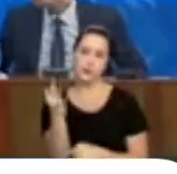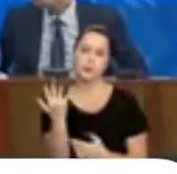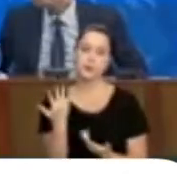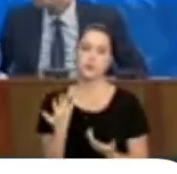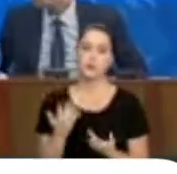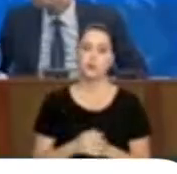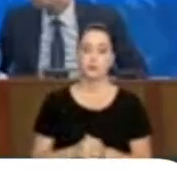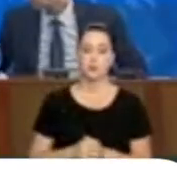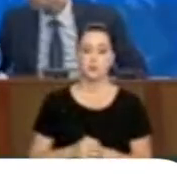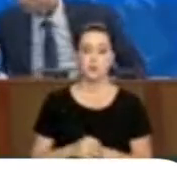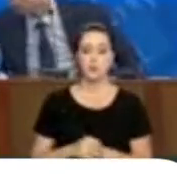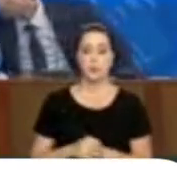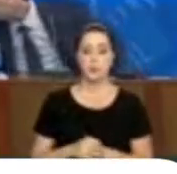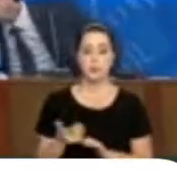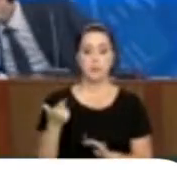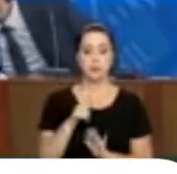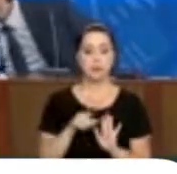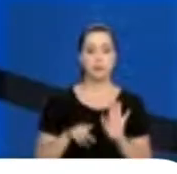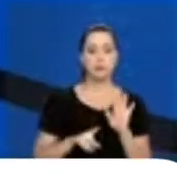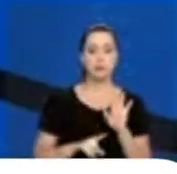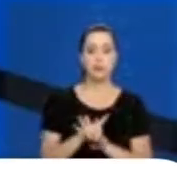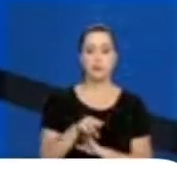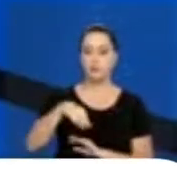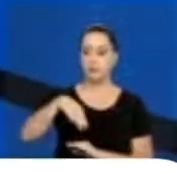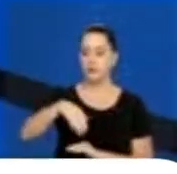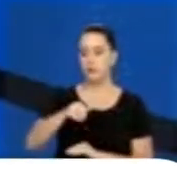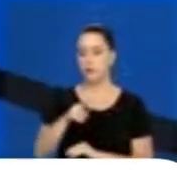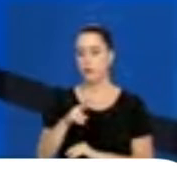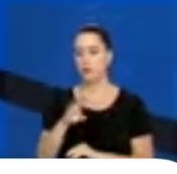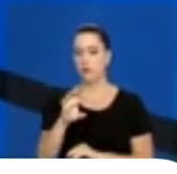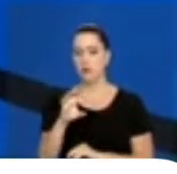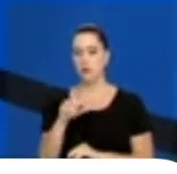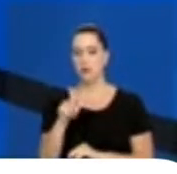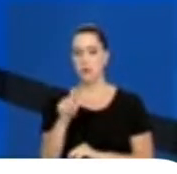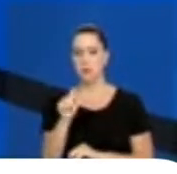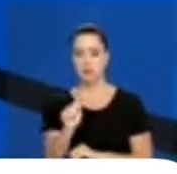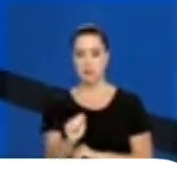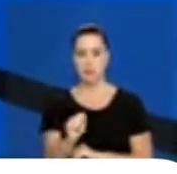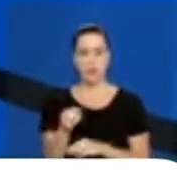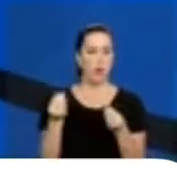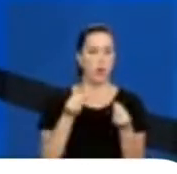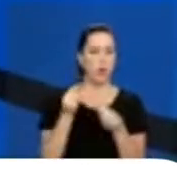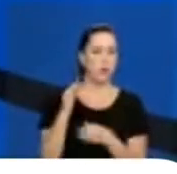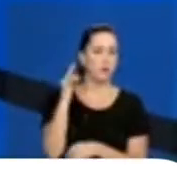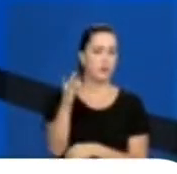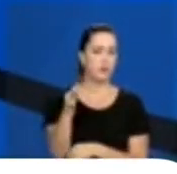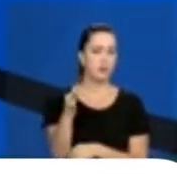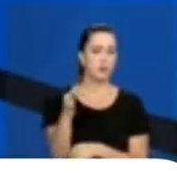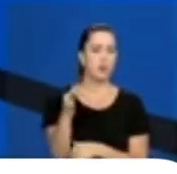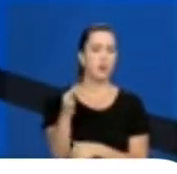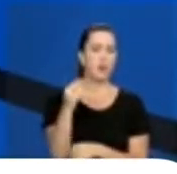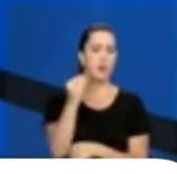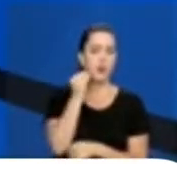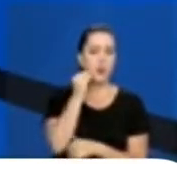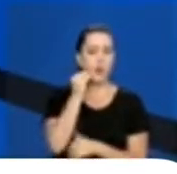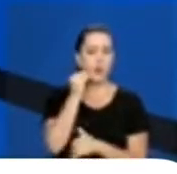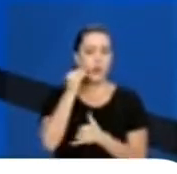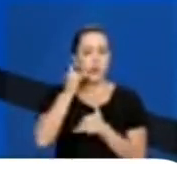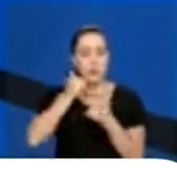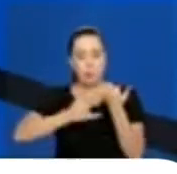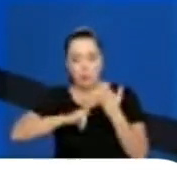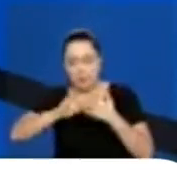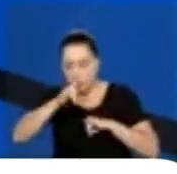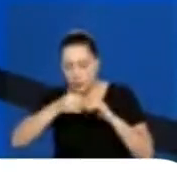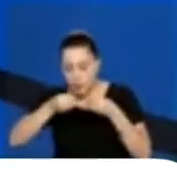Marcela Fernandes, Huffington Post, Brasil. Como será a nova forma de testagem anunciada pelo ministro? Que mudanças serão feitas? Que